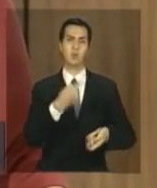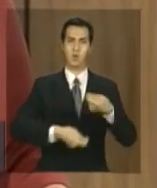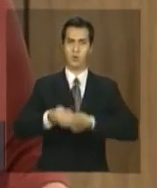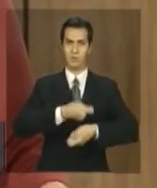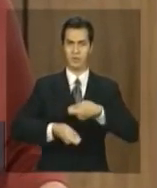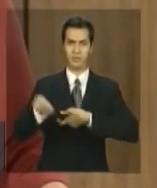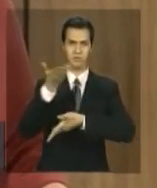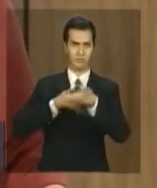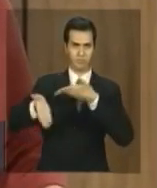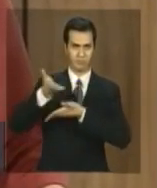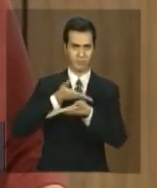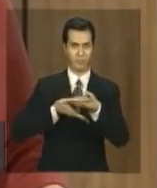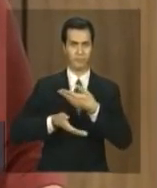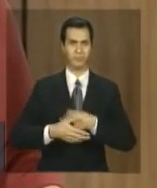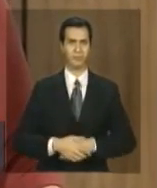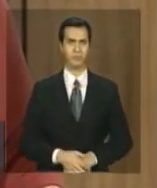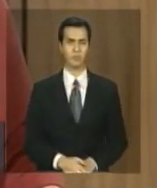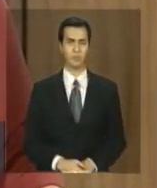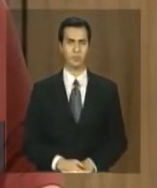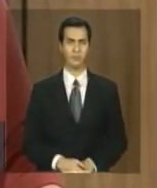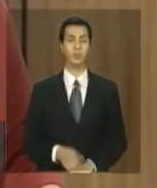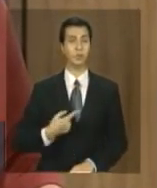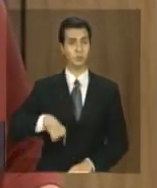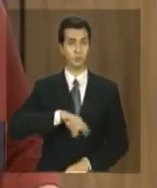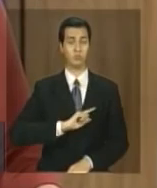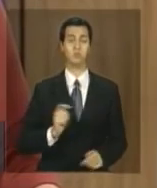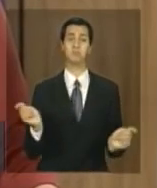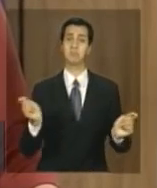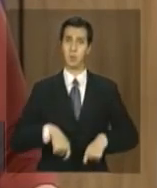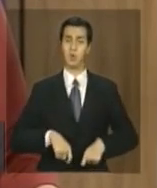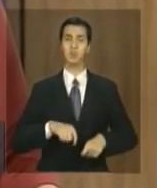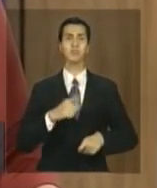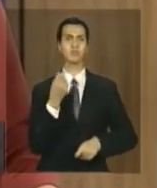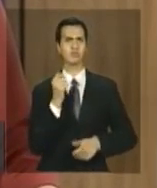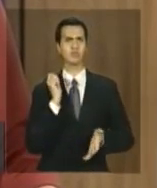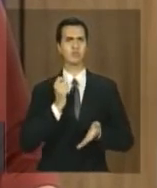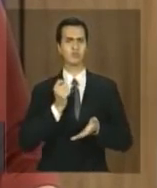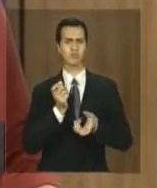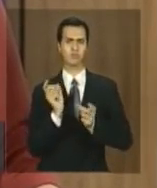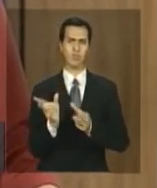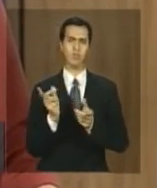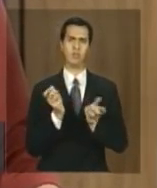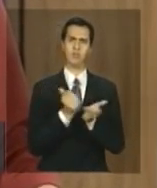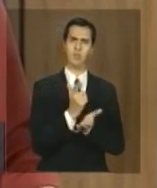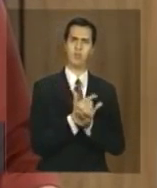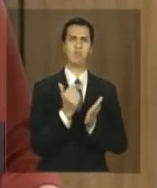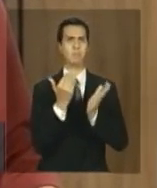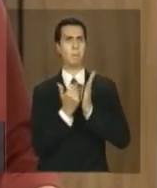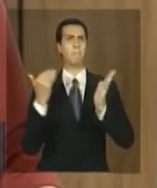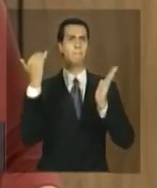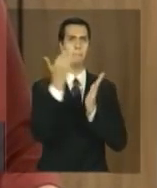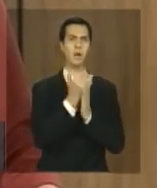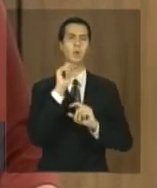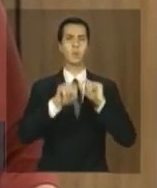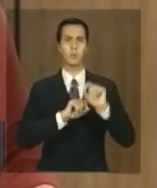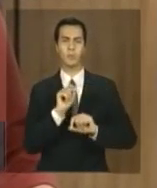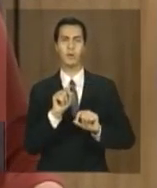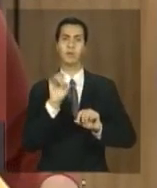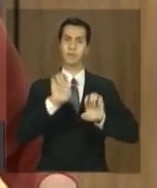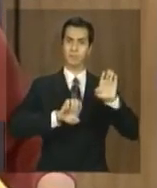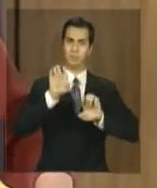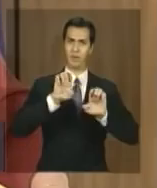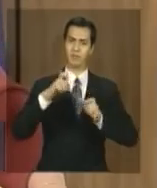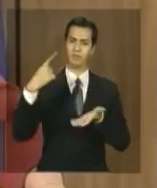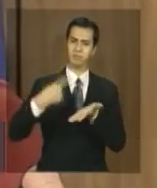comercial. Podemos aumentar esse número com a formação de parcerias empresariais que agreguem valor